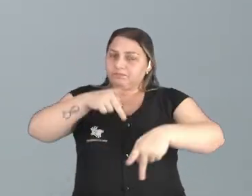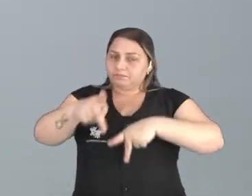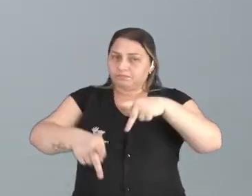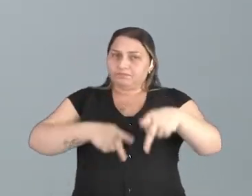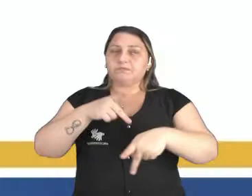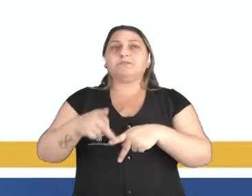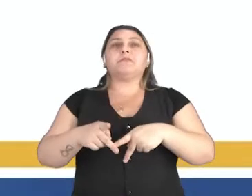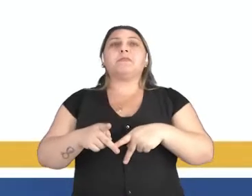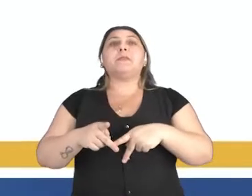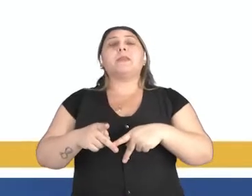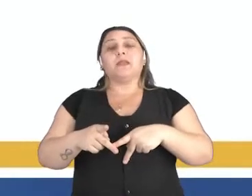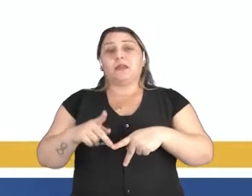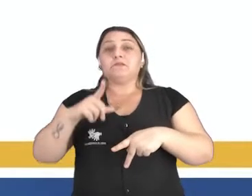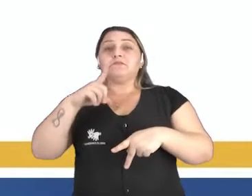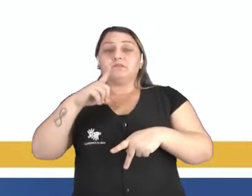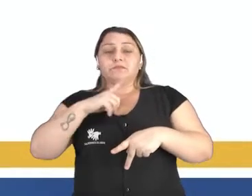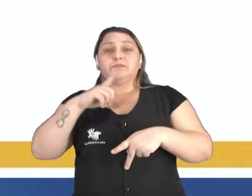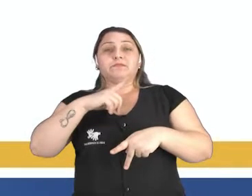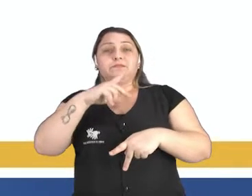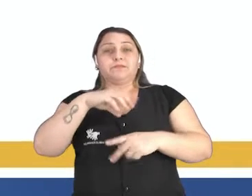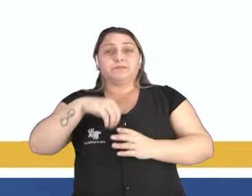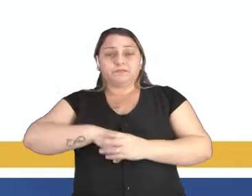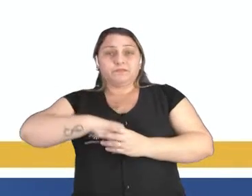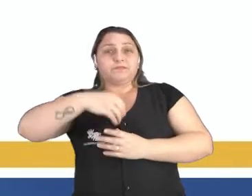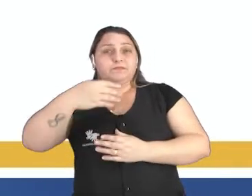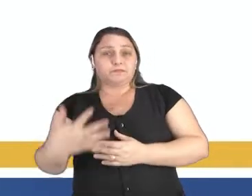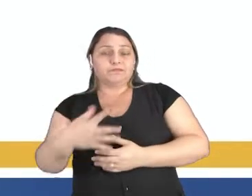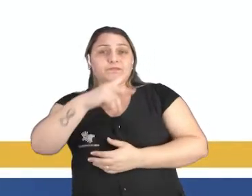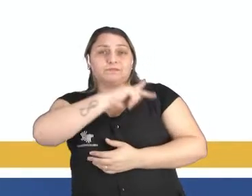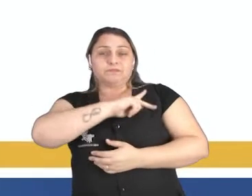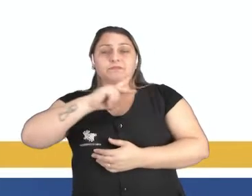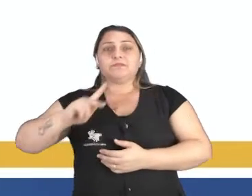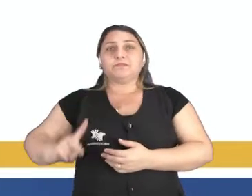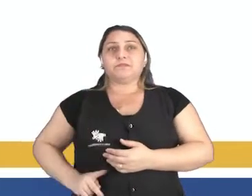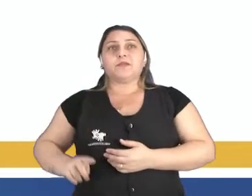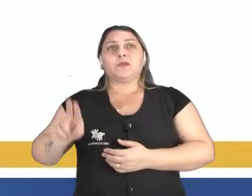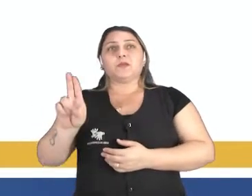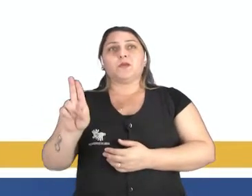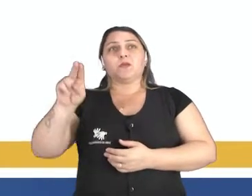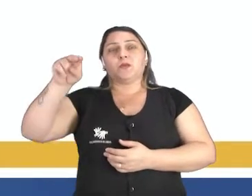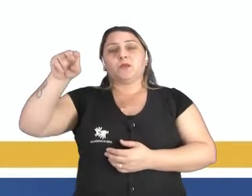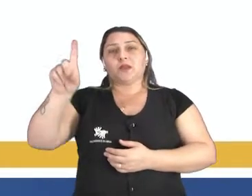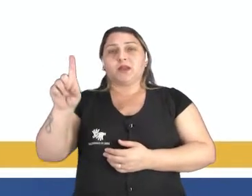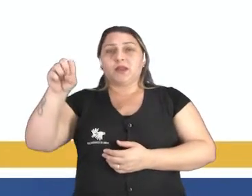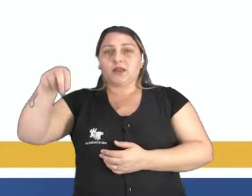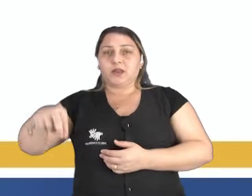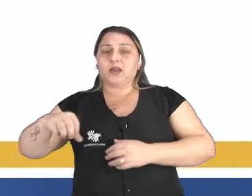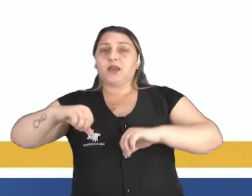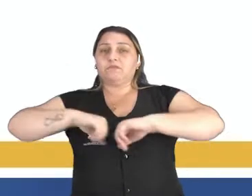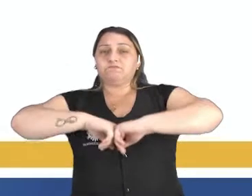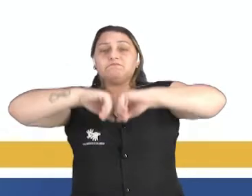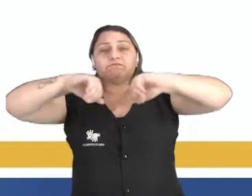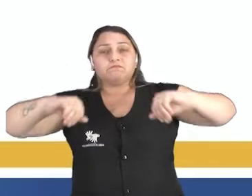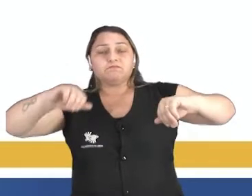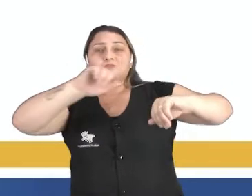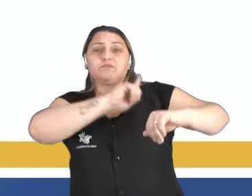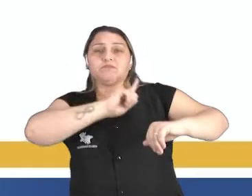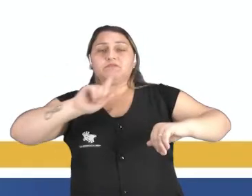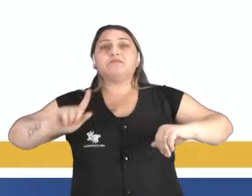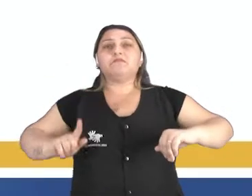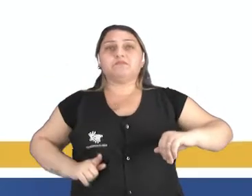oposição, né, diante dessas atitudes do presidente, né, da República. A UDN, ela rompe com o governo, né, por